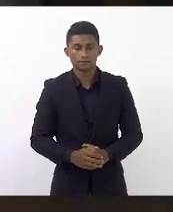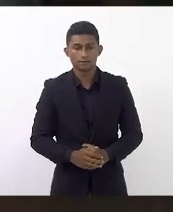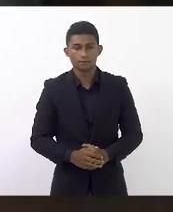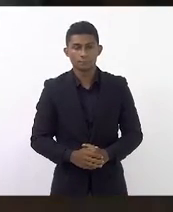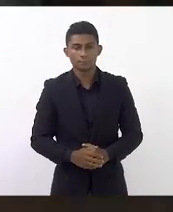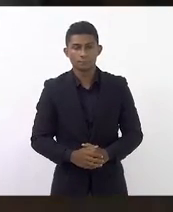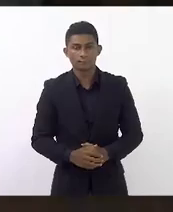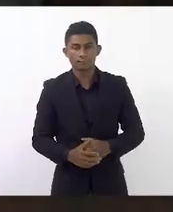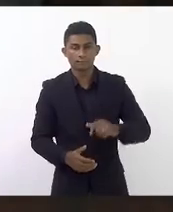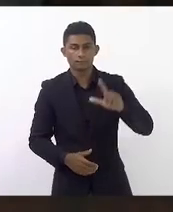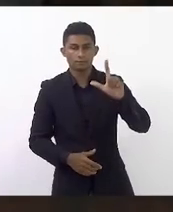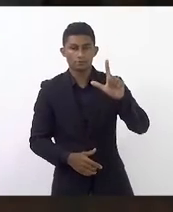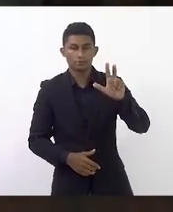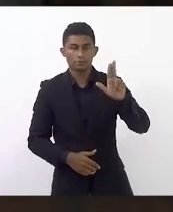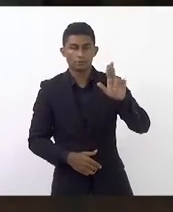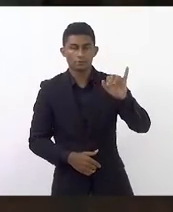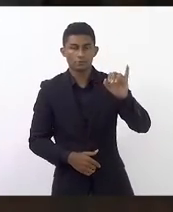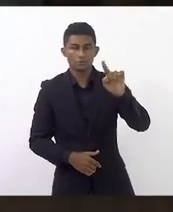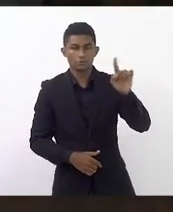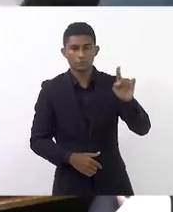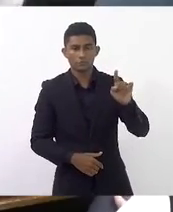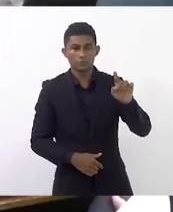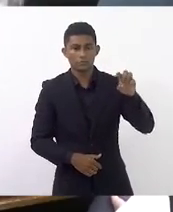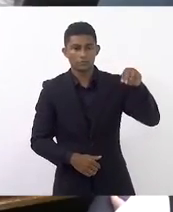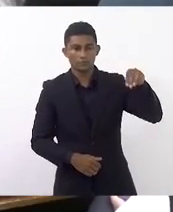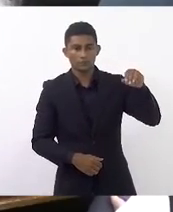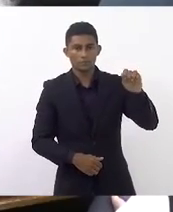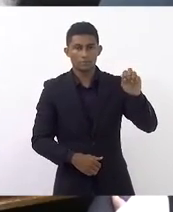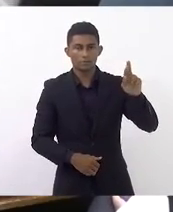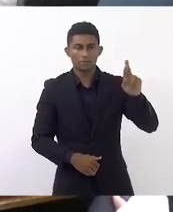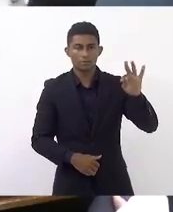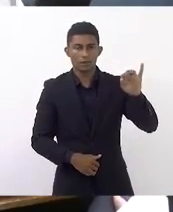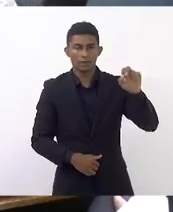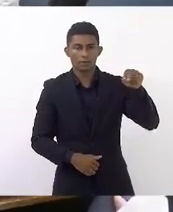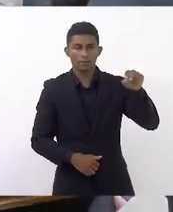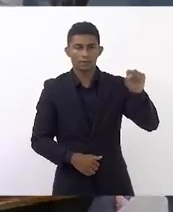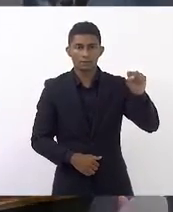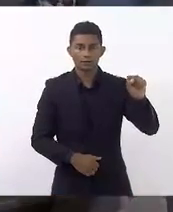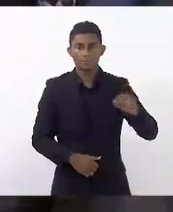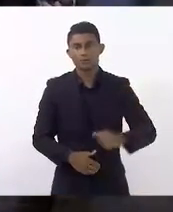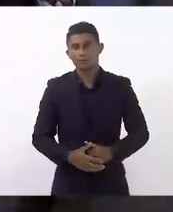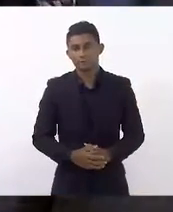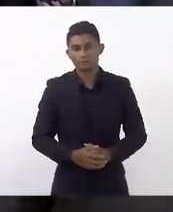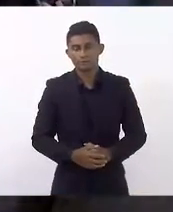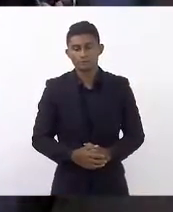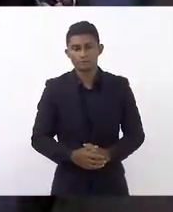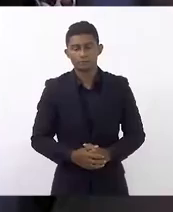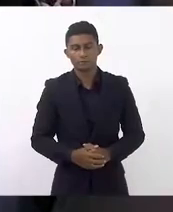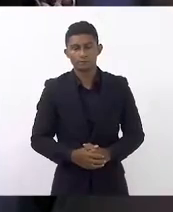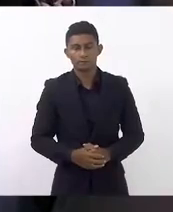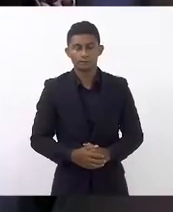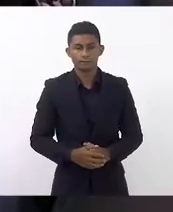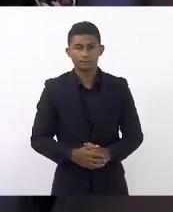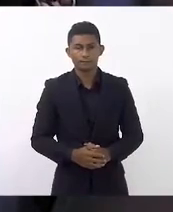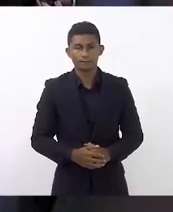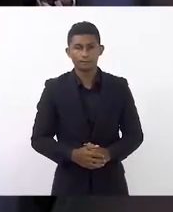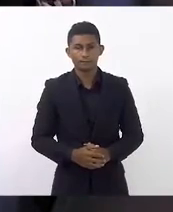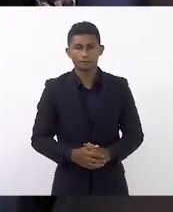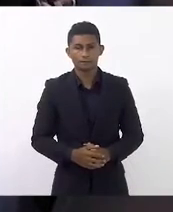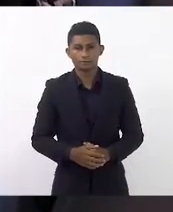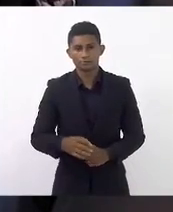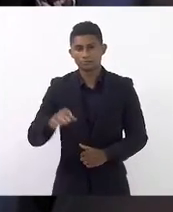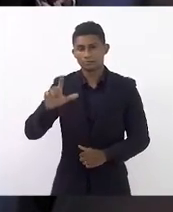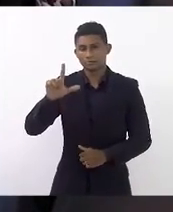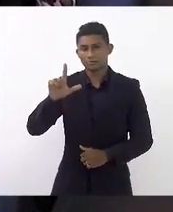Deputado Luiz Martins. Deputado Luiz Martins. Deputado